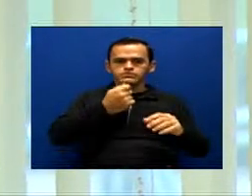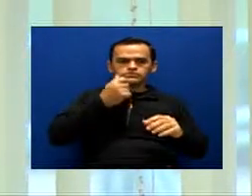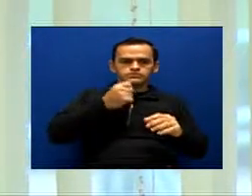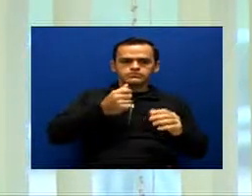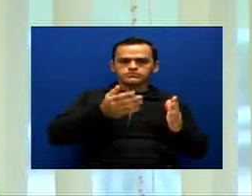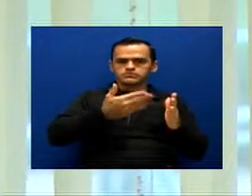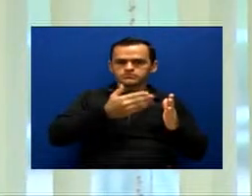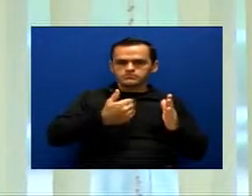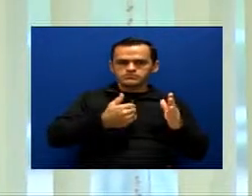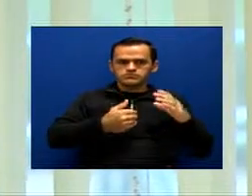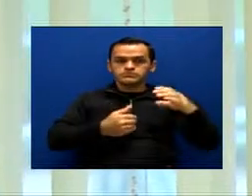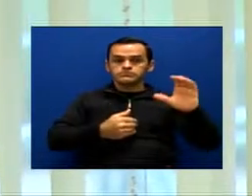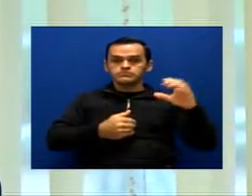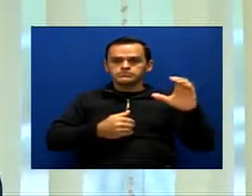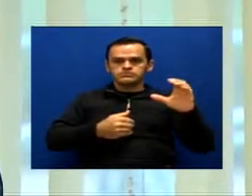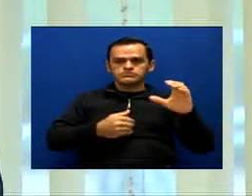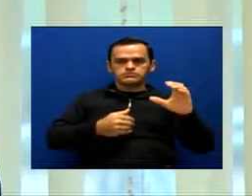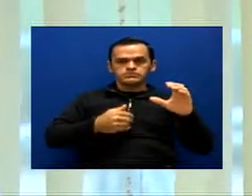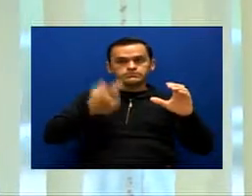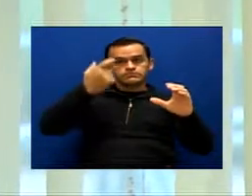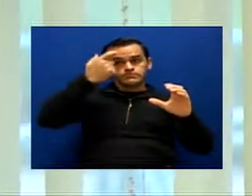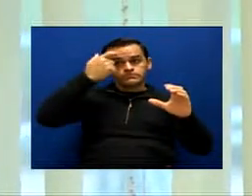compêndios psiquiátricos trazem desse conceito.